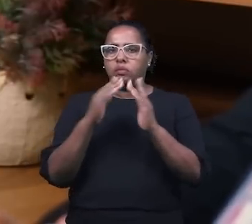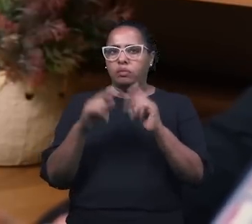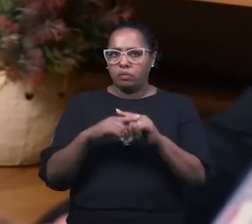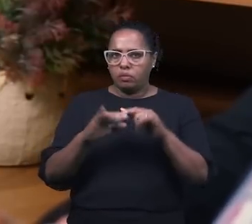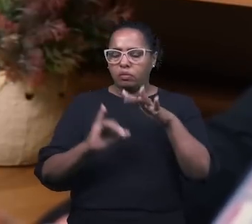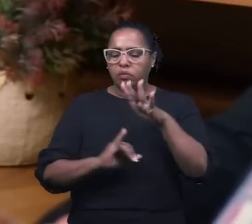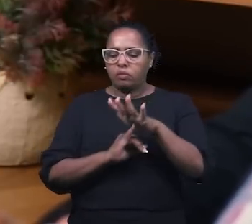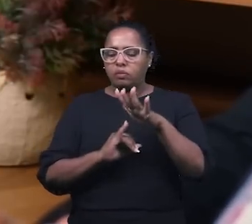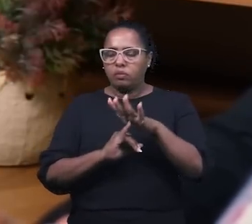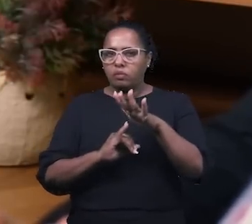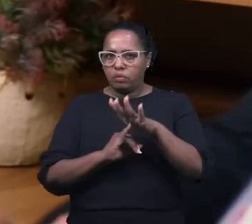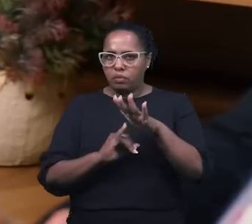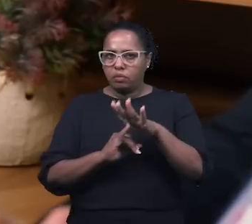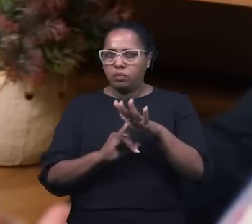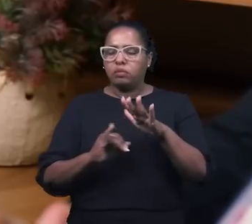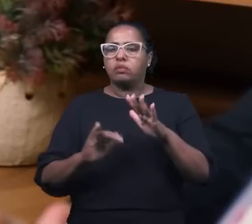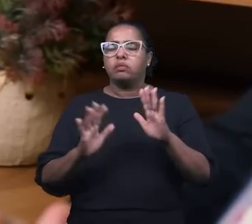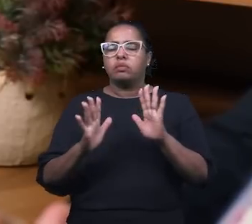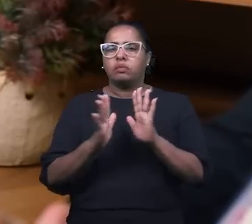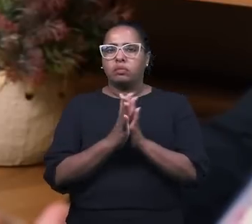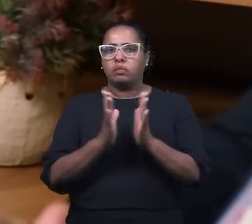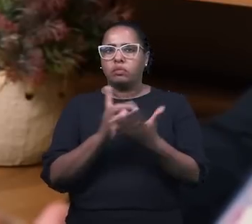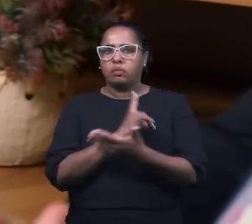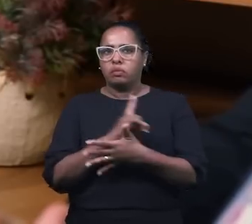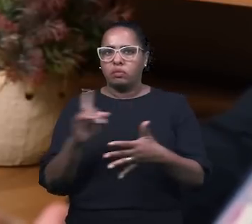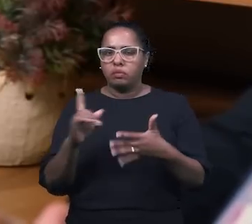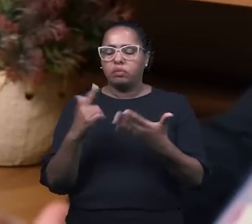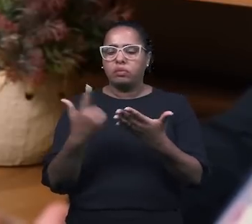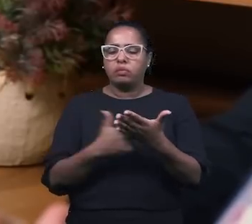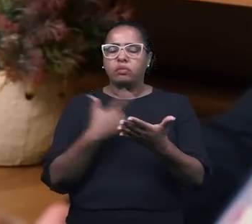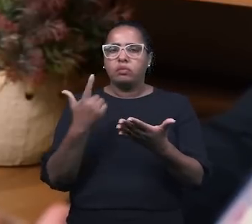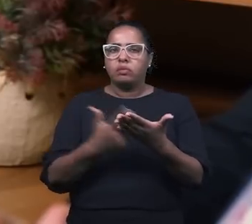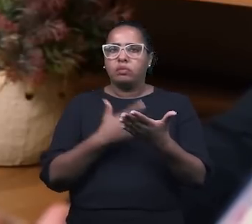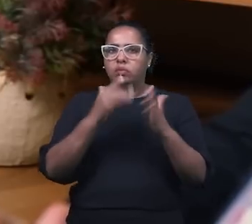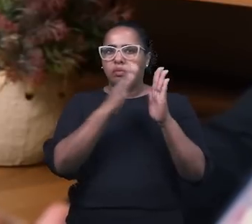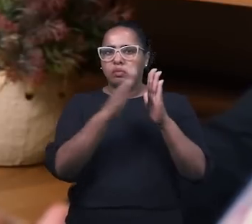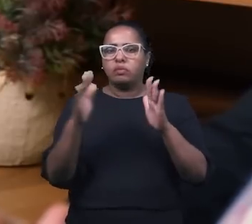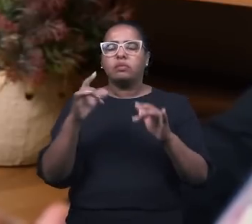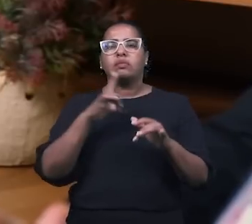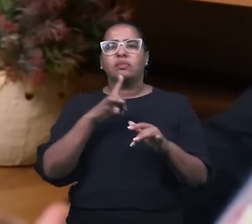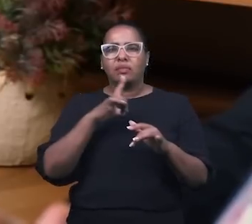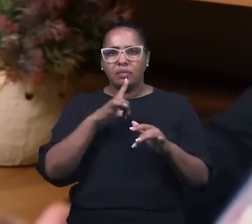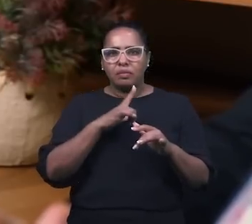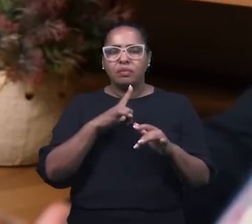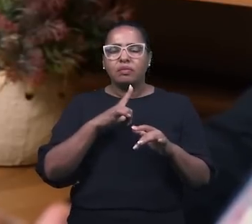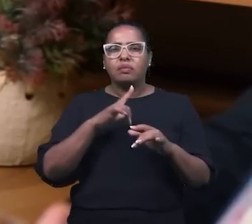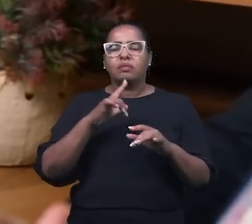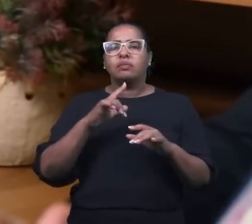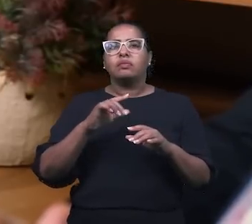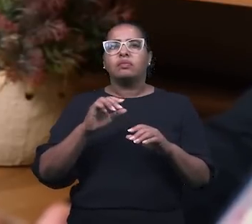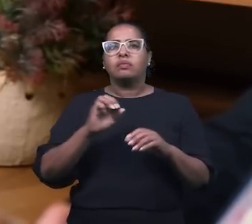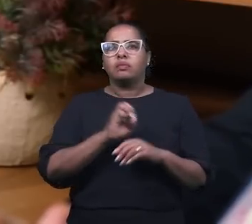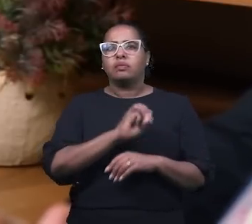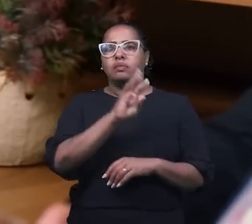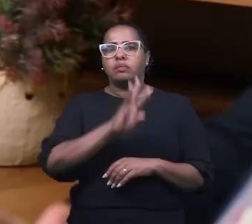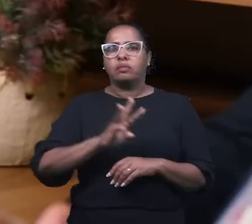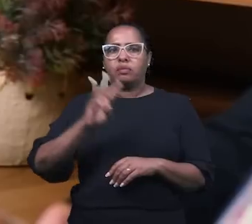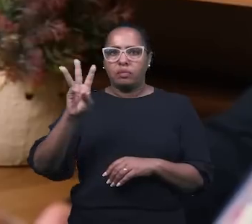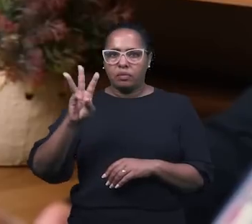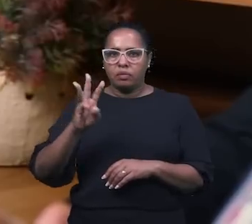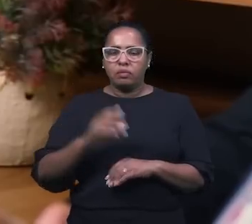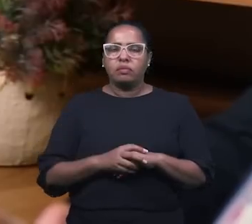livraria do Instituto Bíblico e a livraria ela tem um site no Instituto,